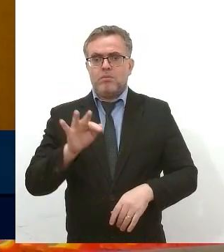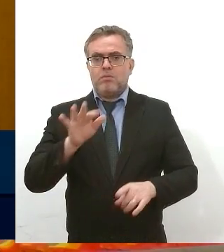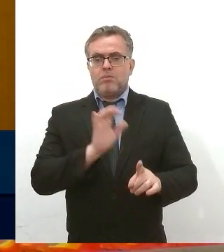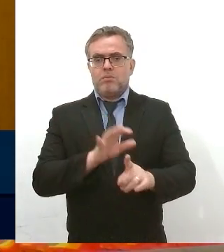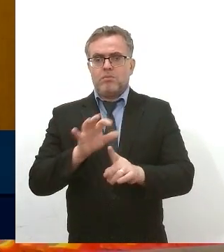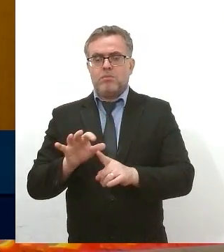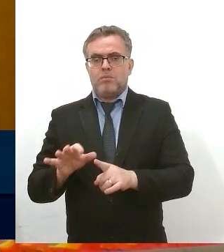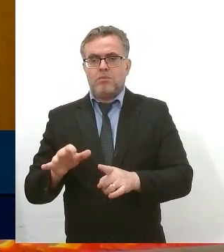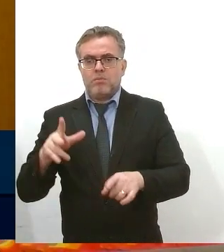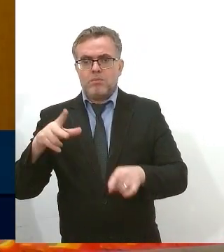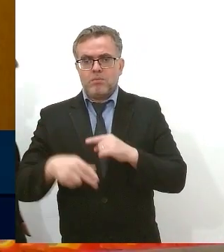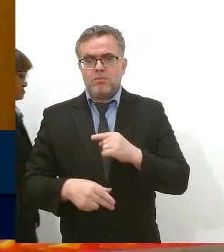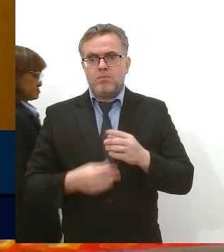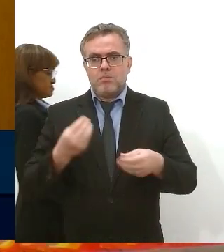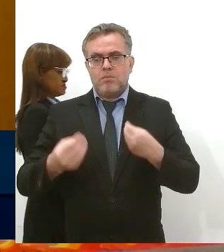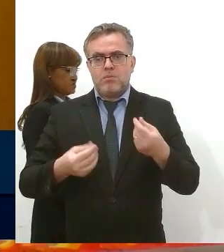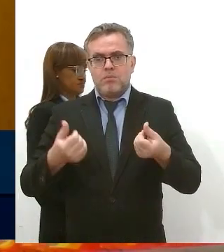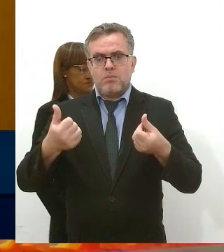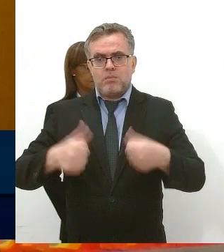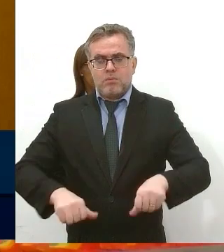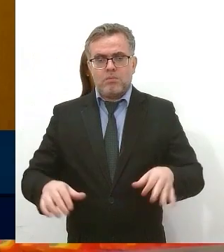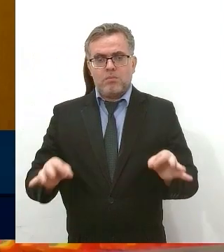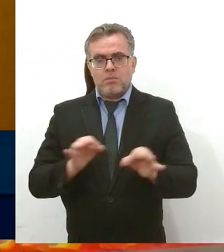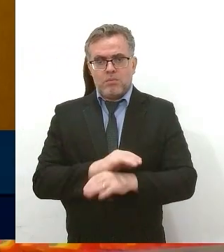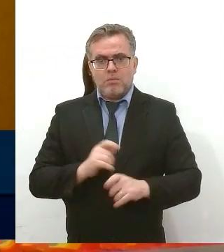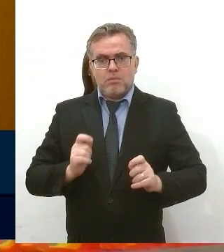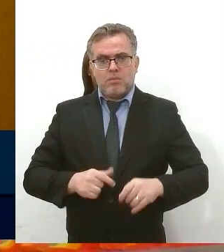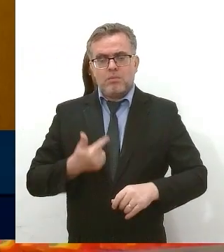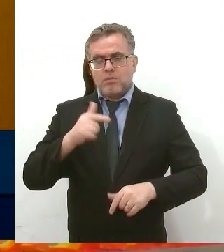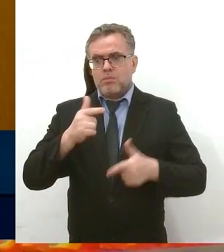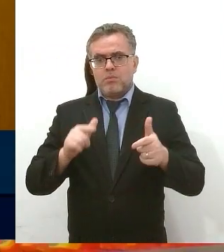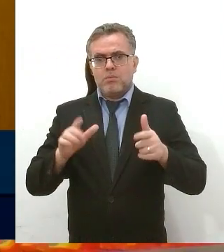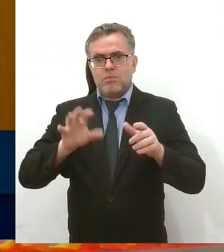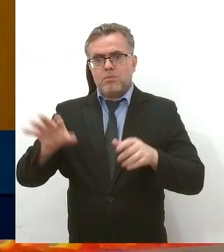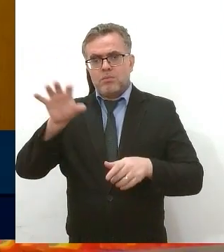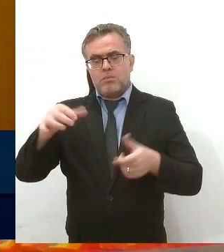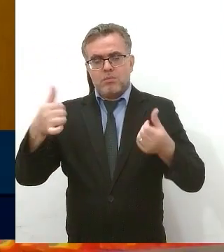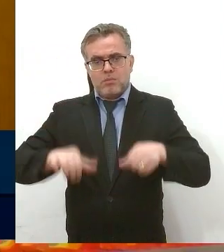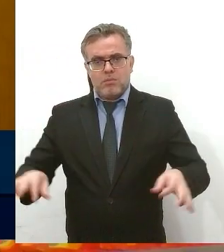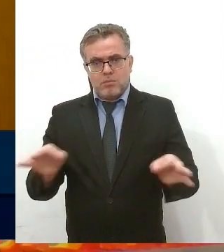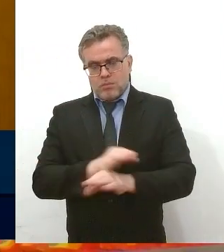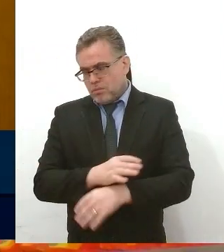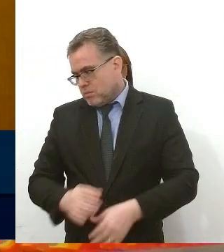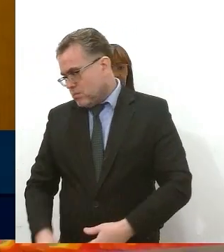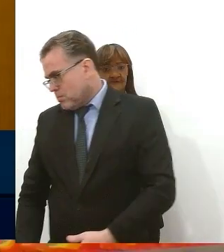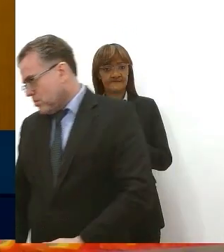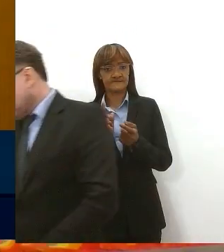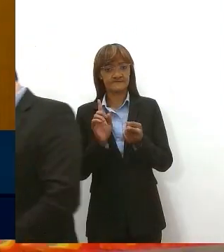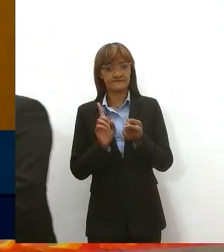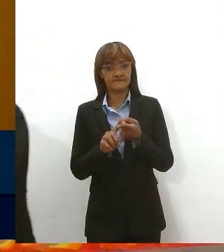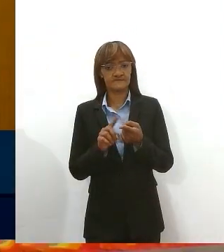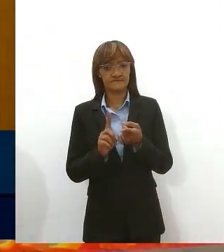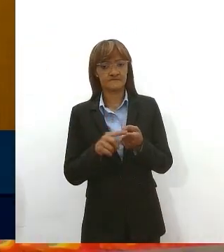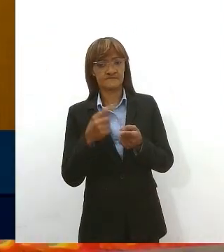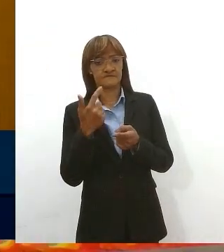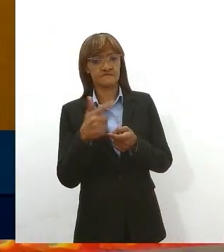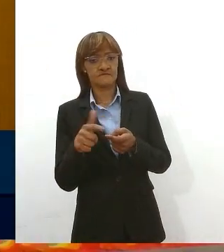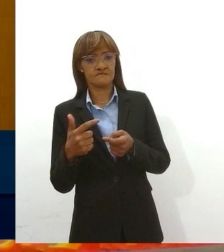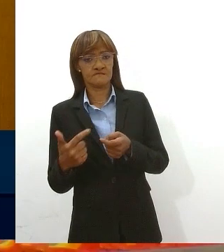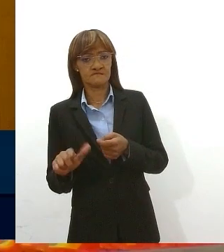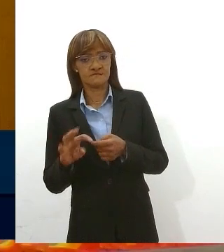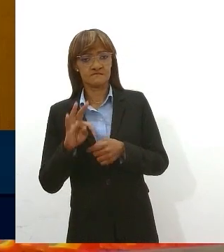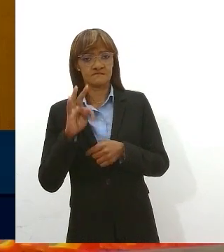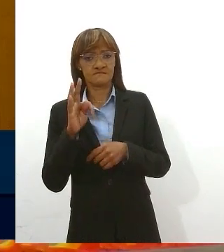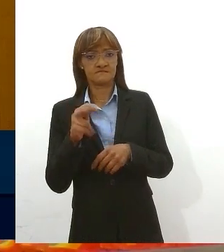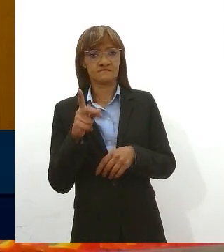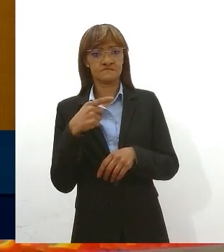estados e não vai dar certo, e que também não se espalhe para todo o nosso estado. Nesse